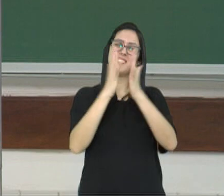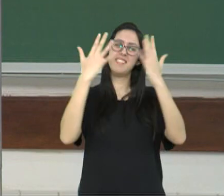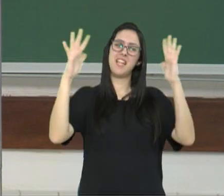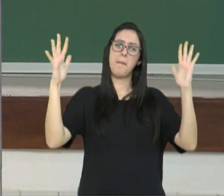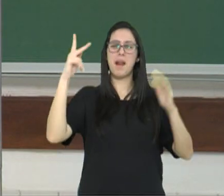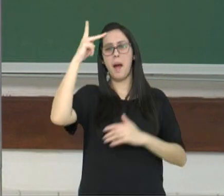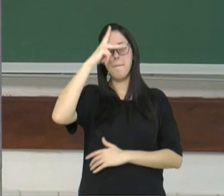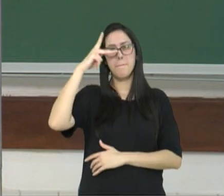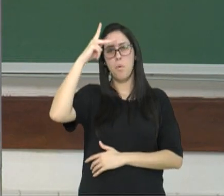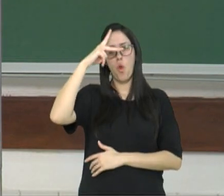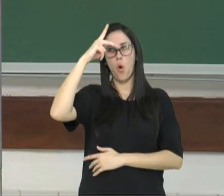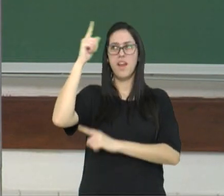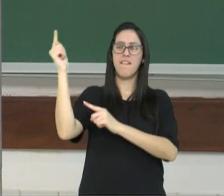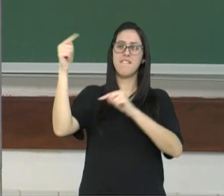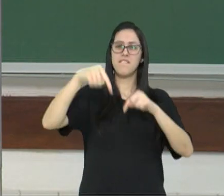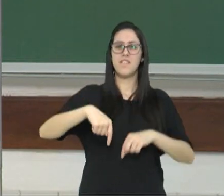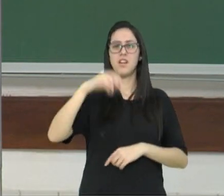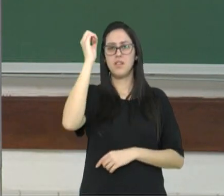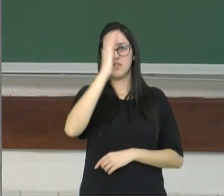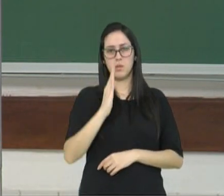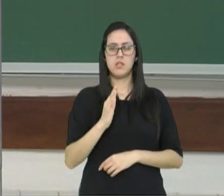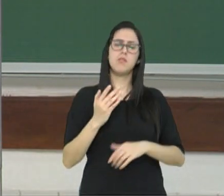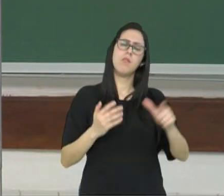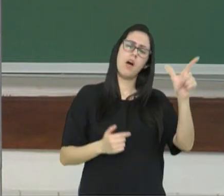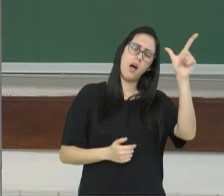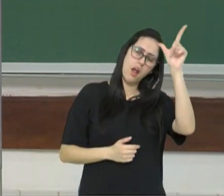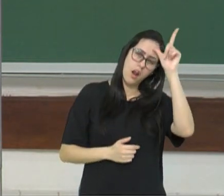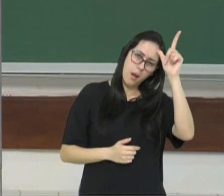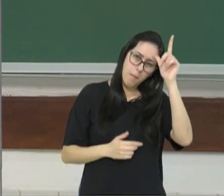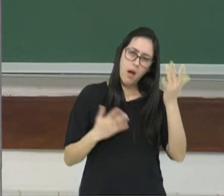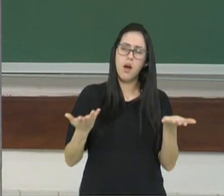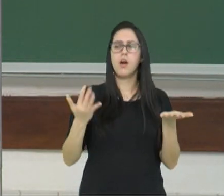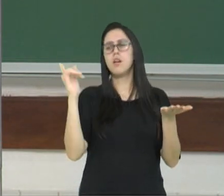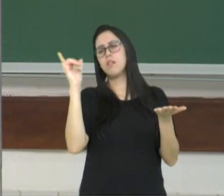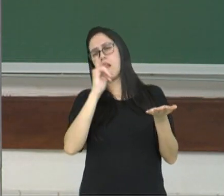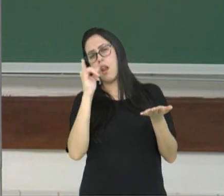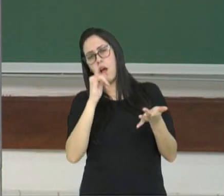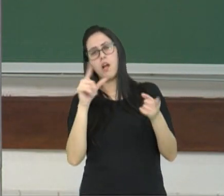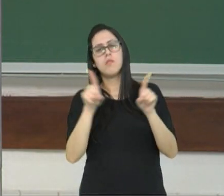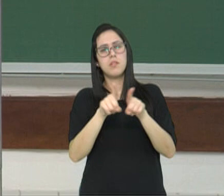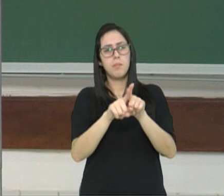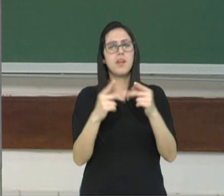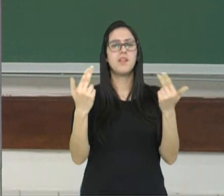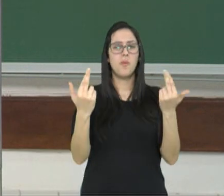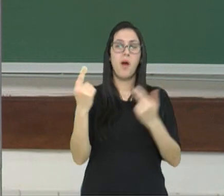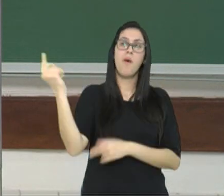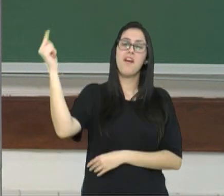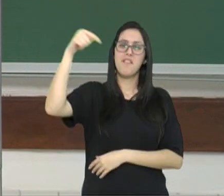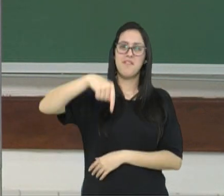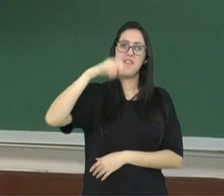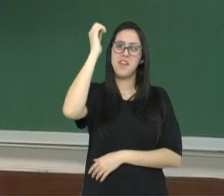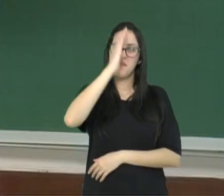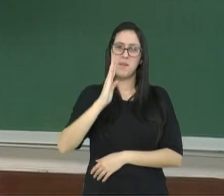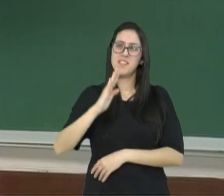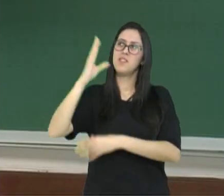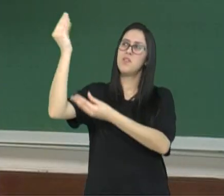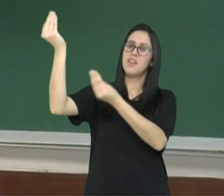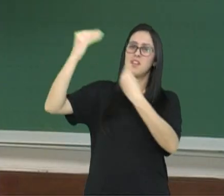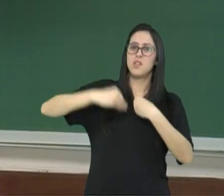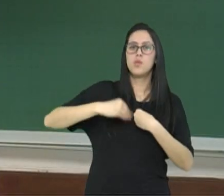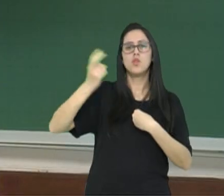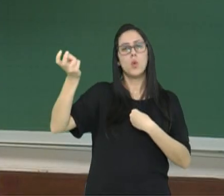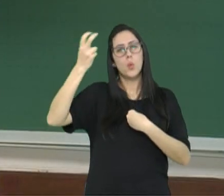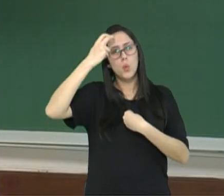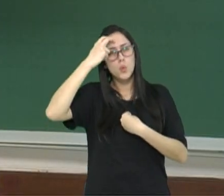população, que assim como os alemães, assim como os italianos, vieram para cá e trouxeram parte da sua cultura, da